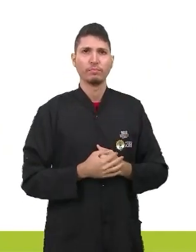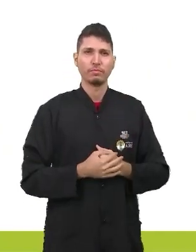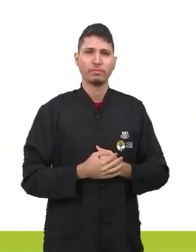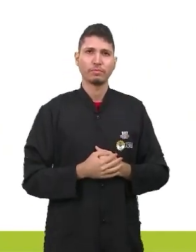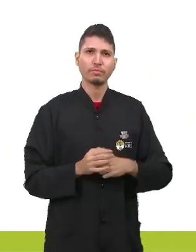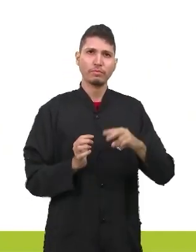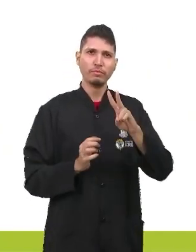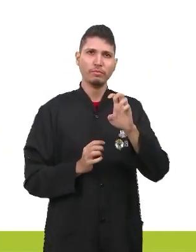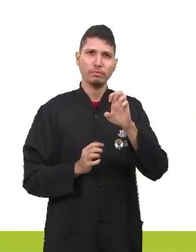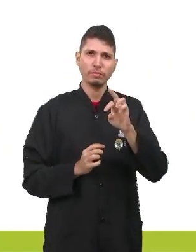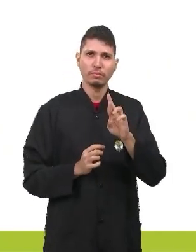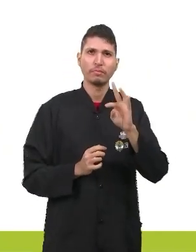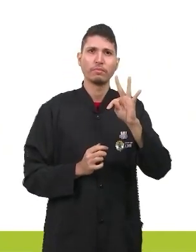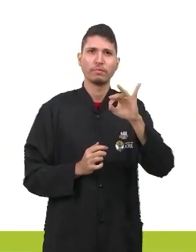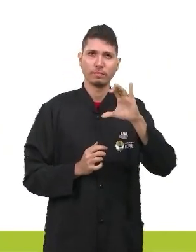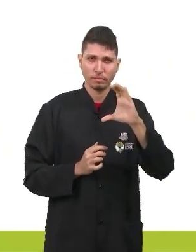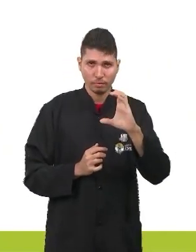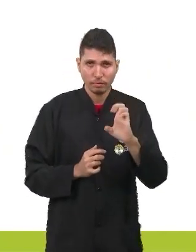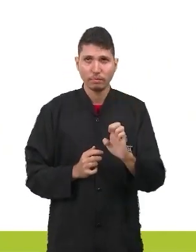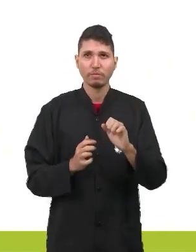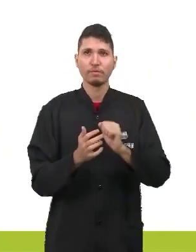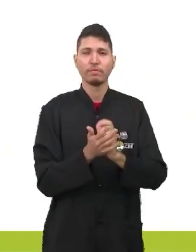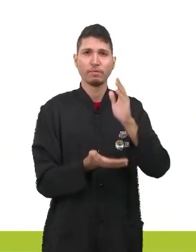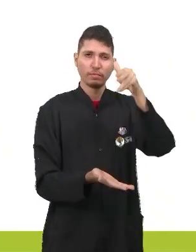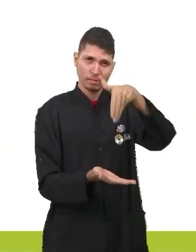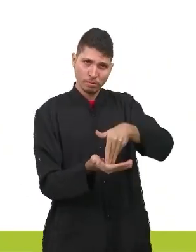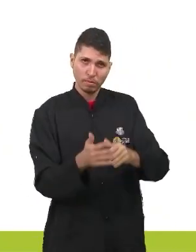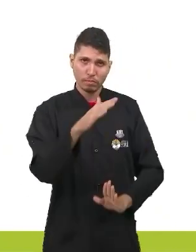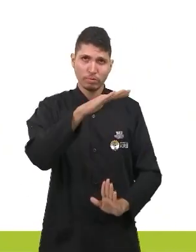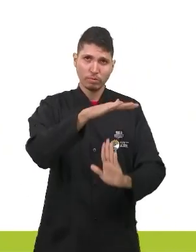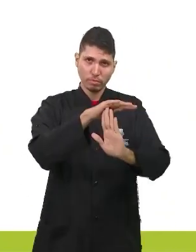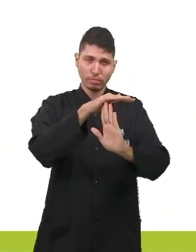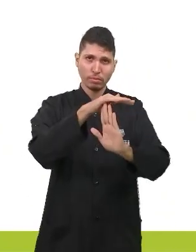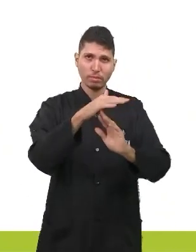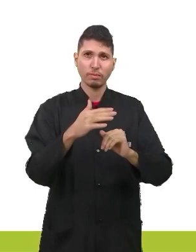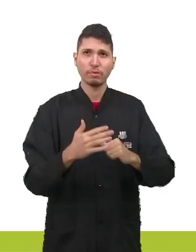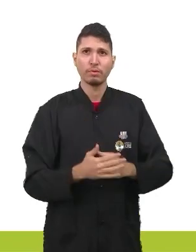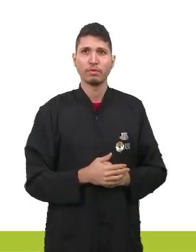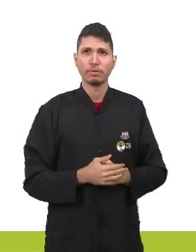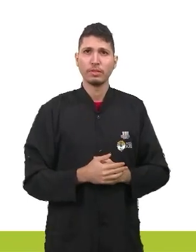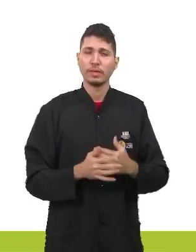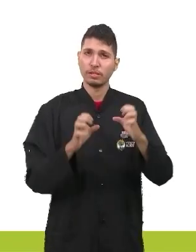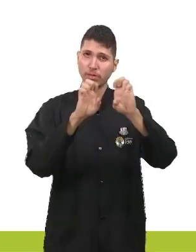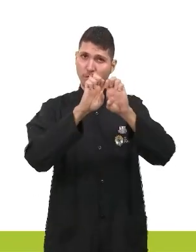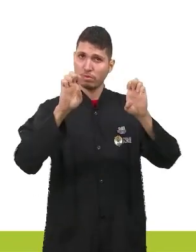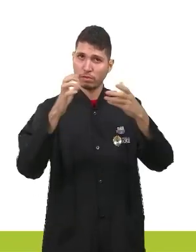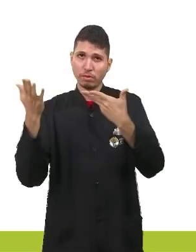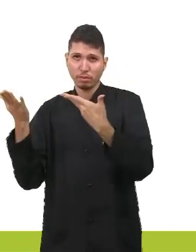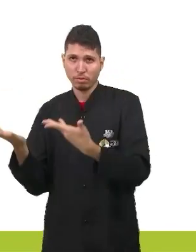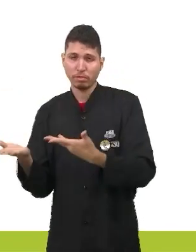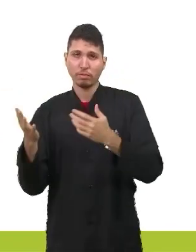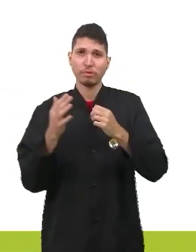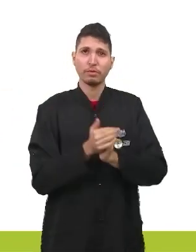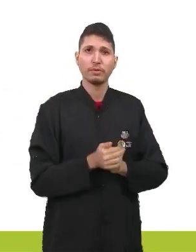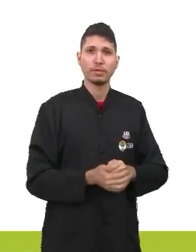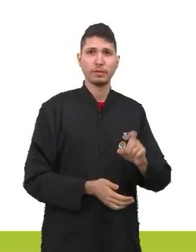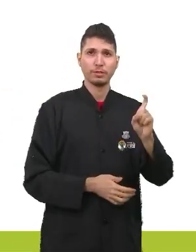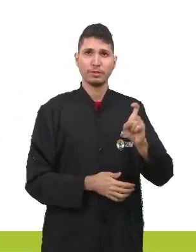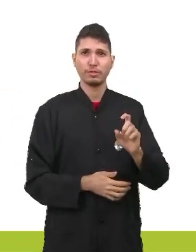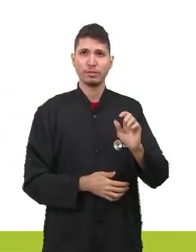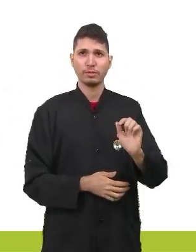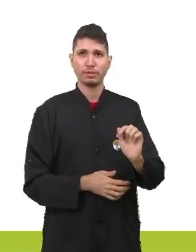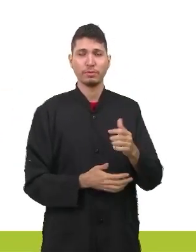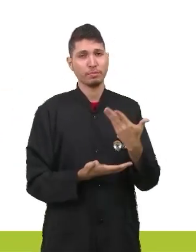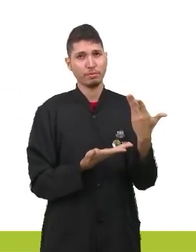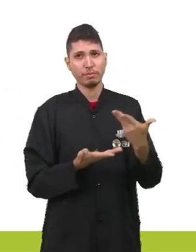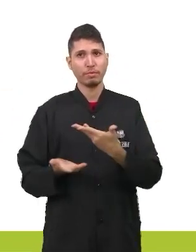Vértice, vamos ver como é que fica esse vértice aí. Ponto de máximo e ponto de mínimo, né? Nas relações. E essas são as fórmulas que são usadas. X de vértice é menos B sobre 2A e